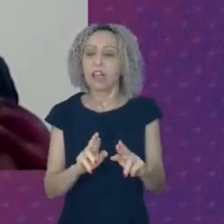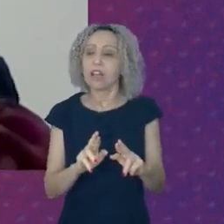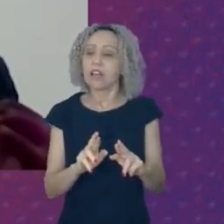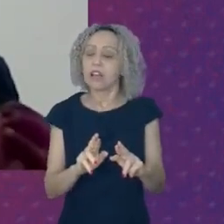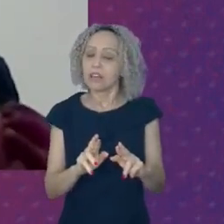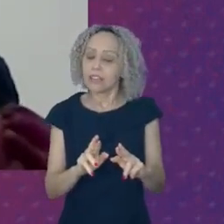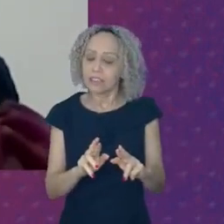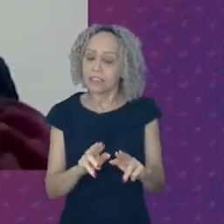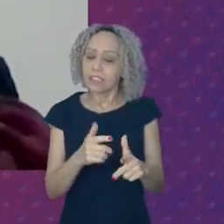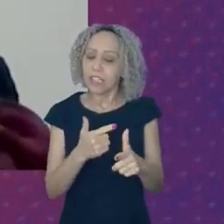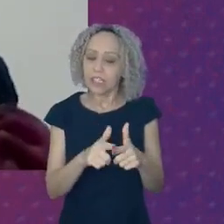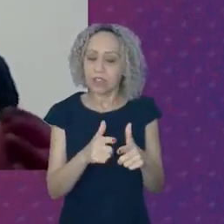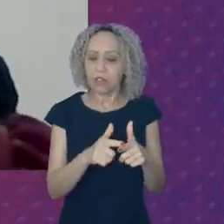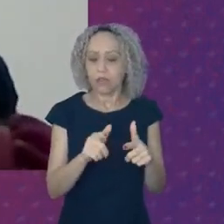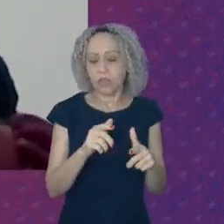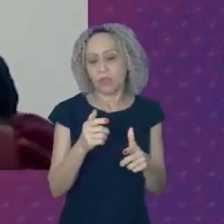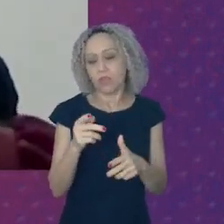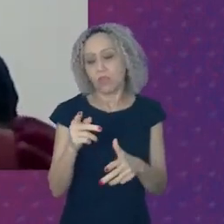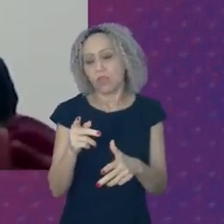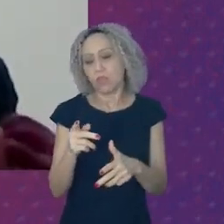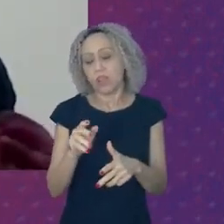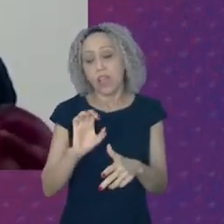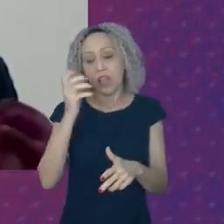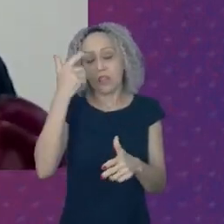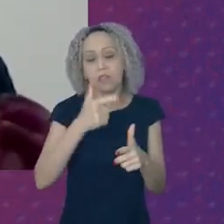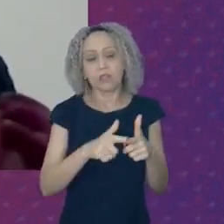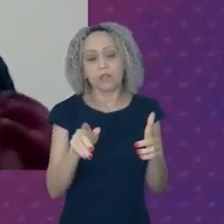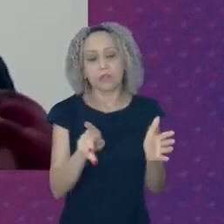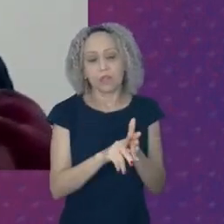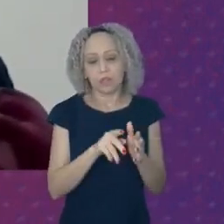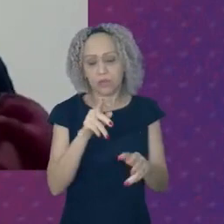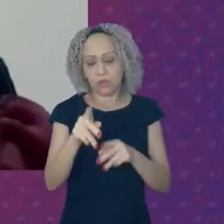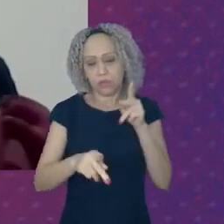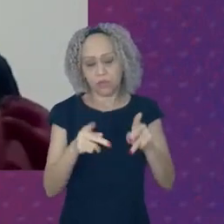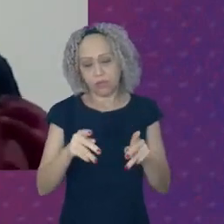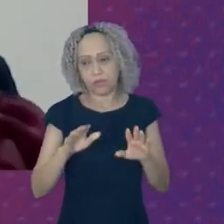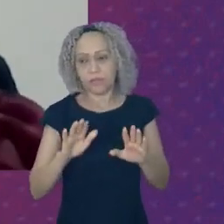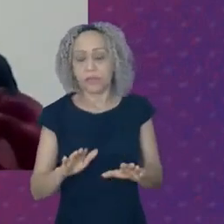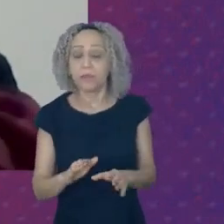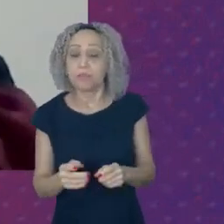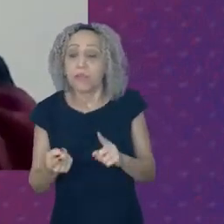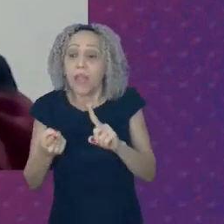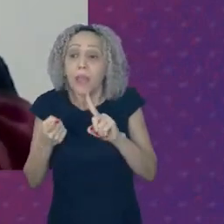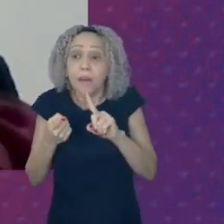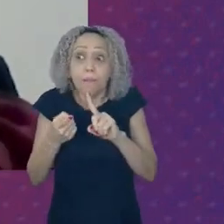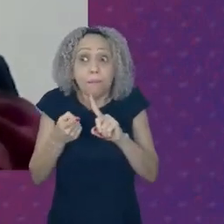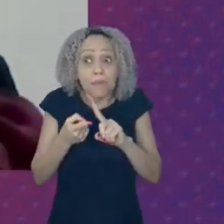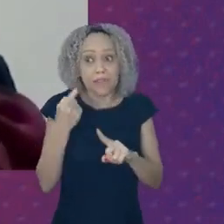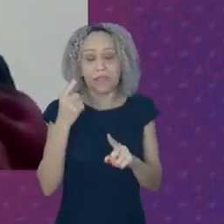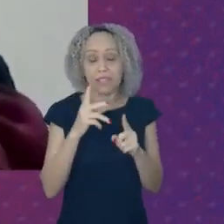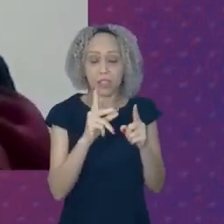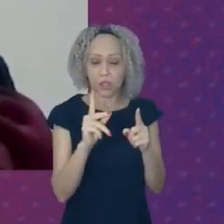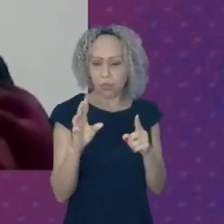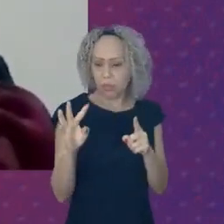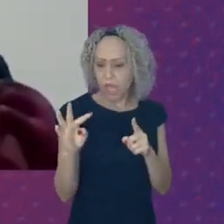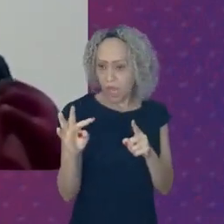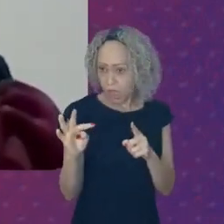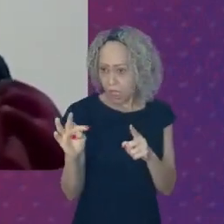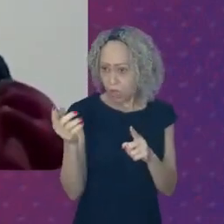do Partido dos Trabalhadores, também pela primeira vez que o Partido dos Trabalhadores ocupa o executivo na minha cidade.